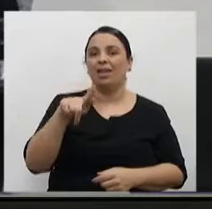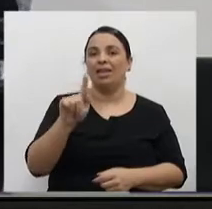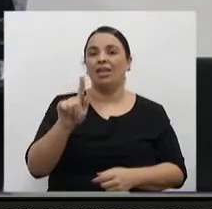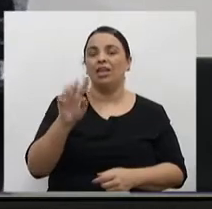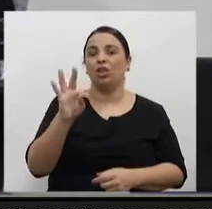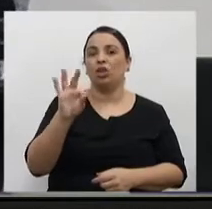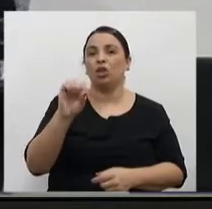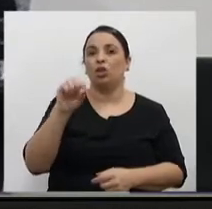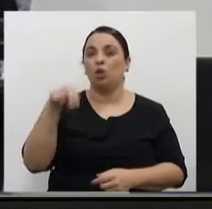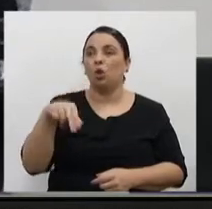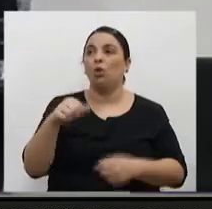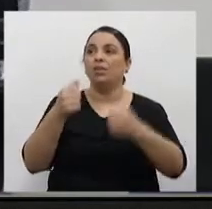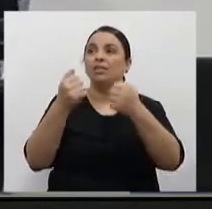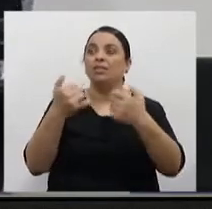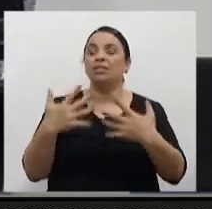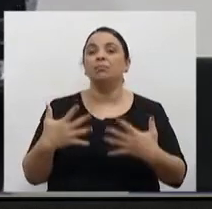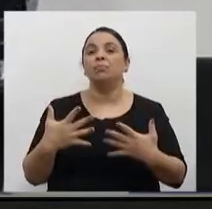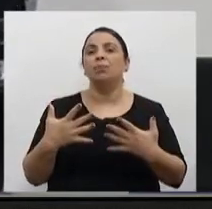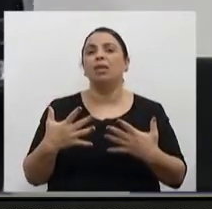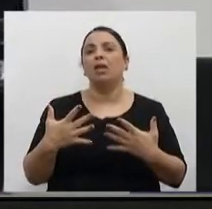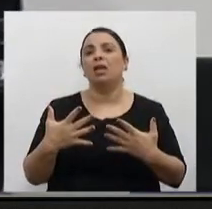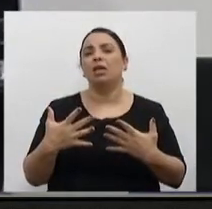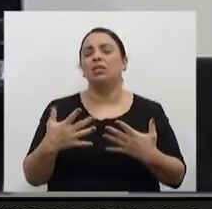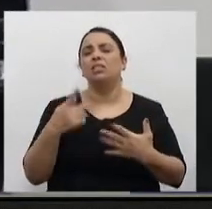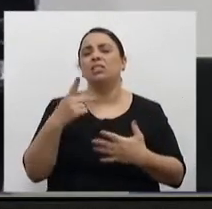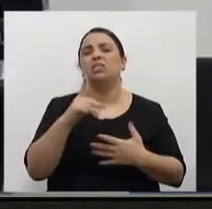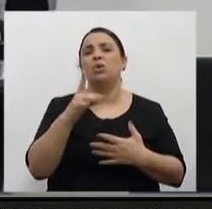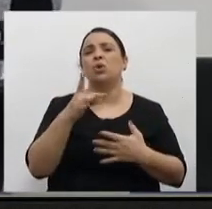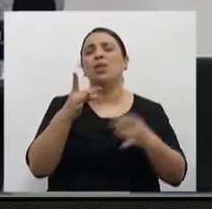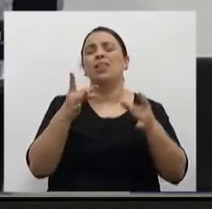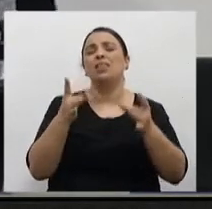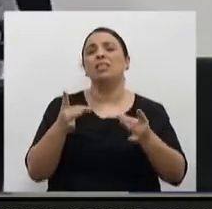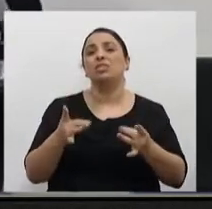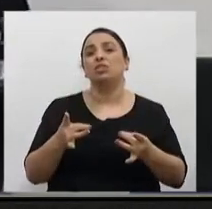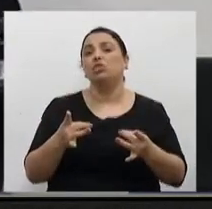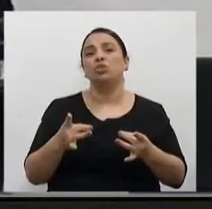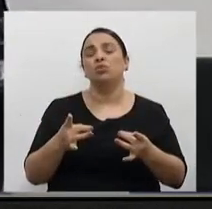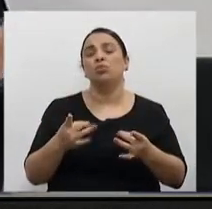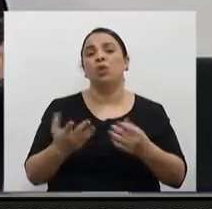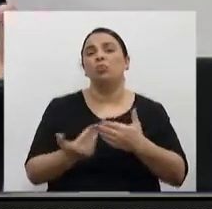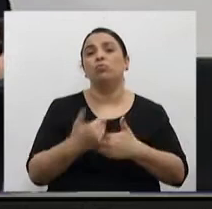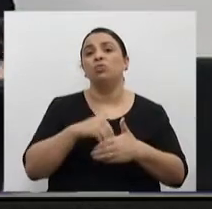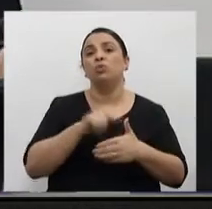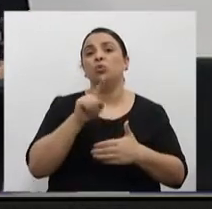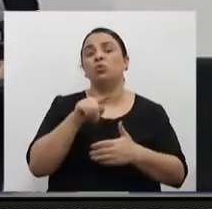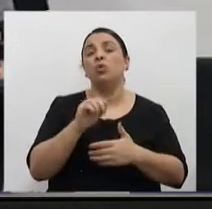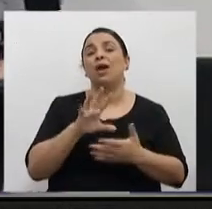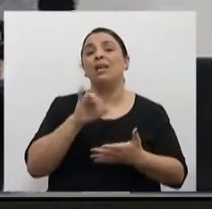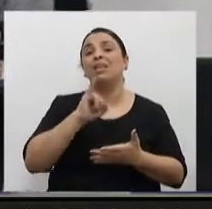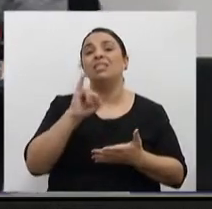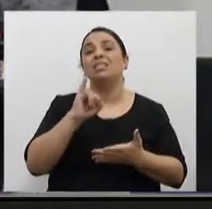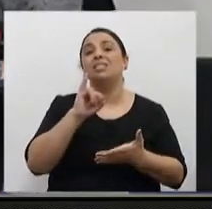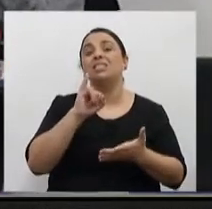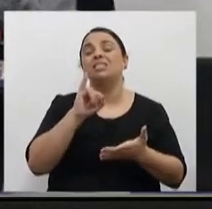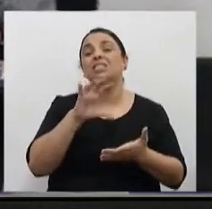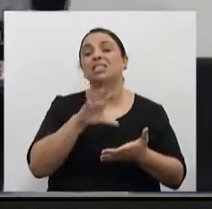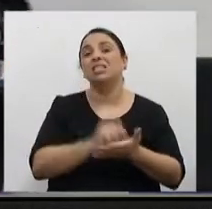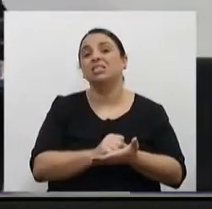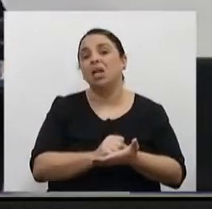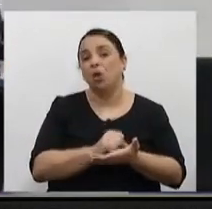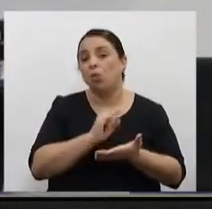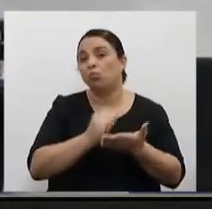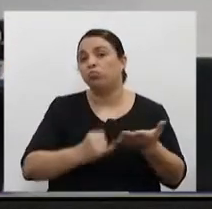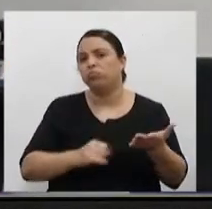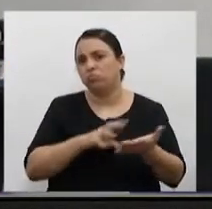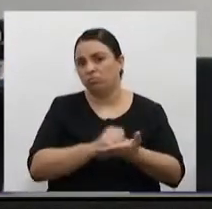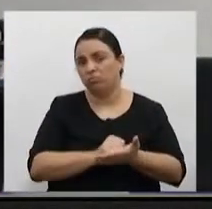descritivo, porque eu não sei se aqui não entrou sua inscrição aqui Então manda para a gente, você vai falar logo em sequência, já